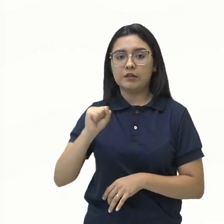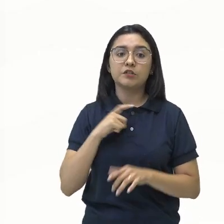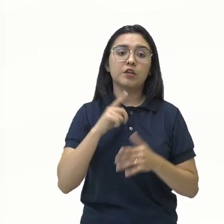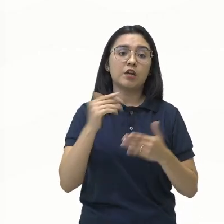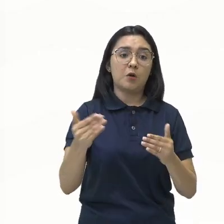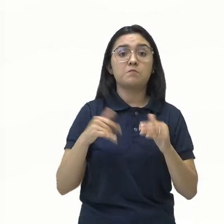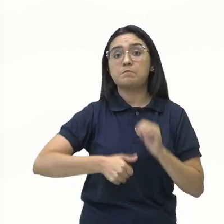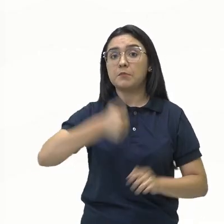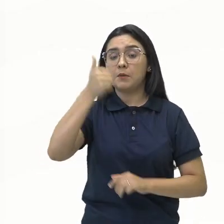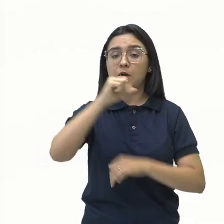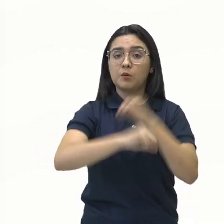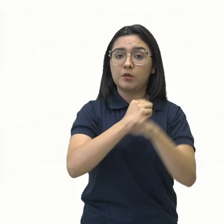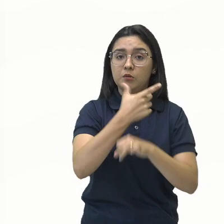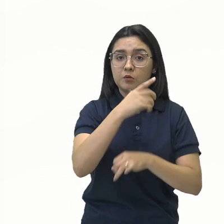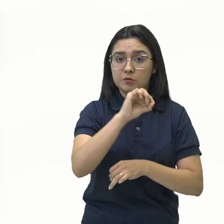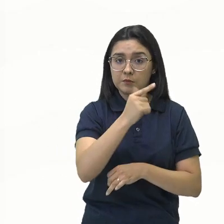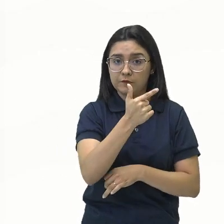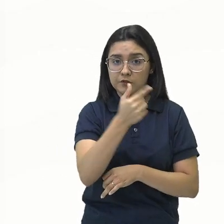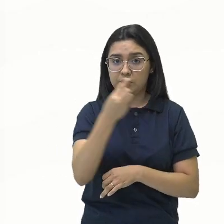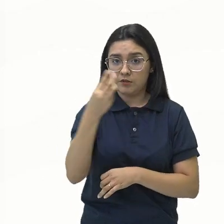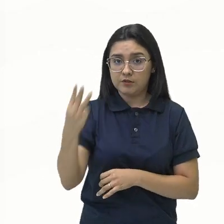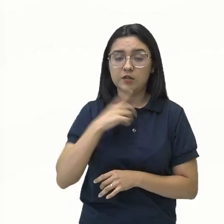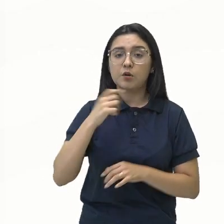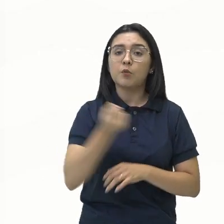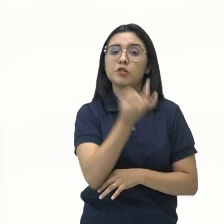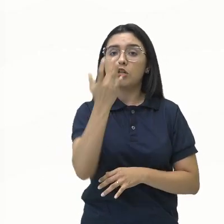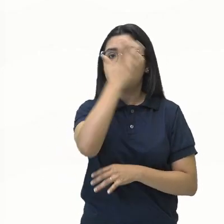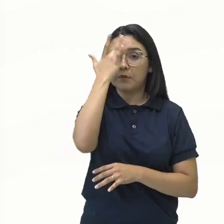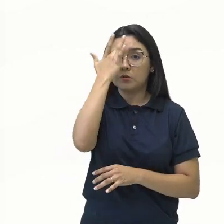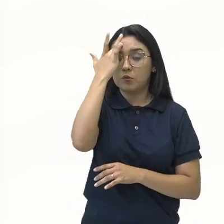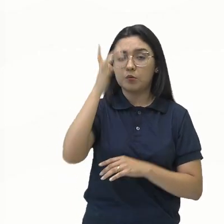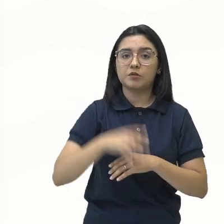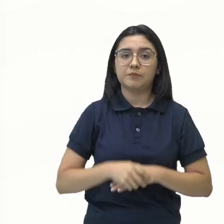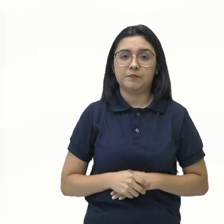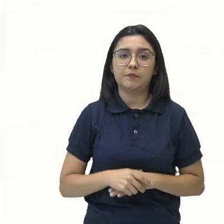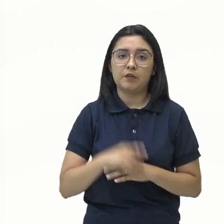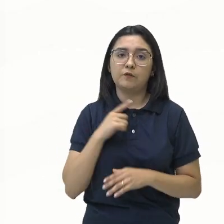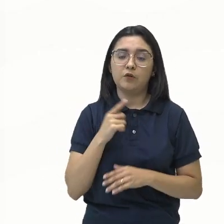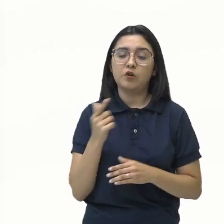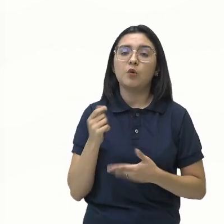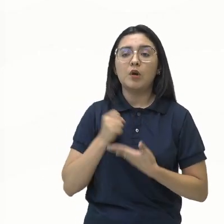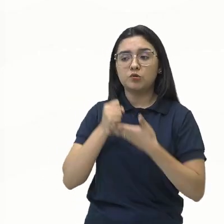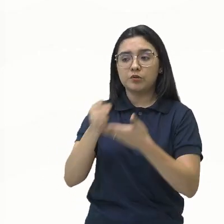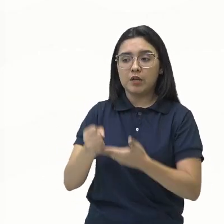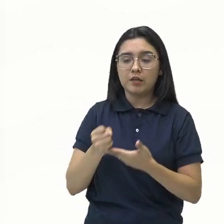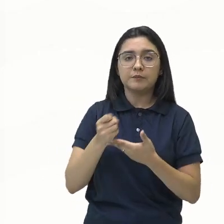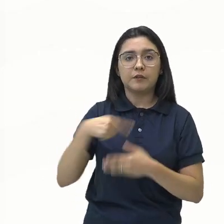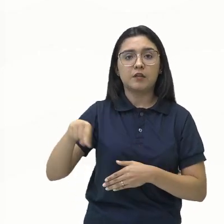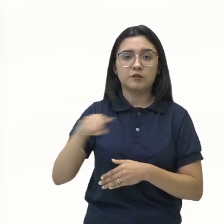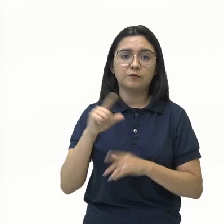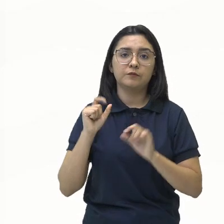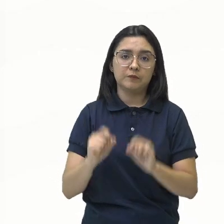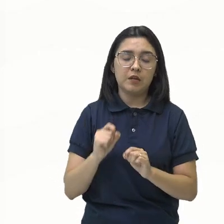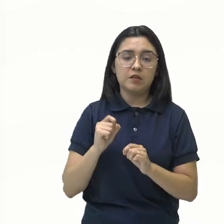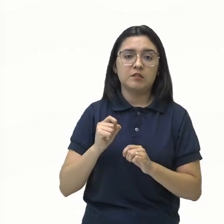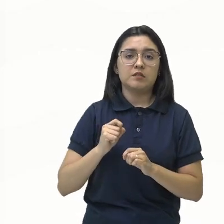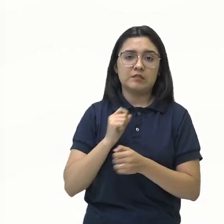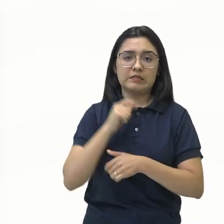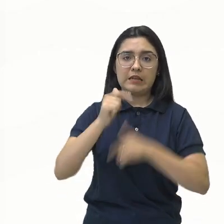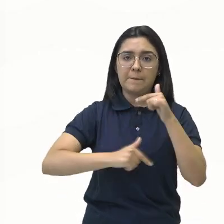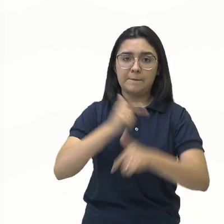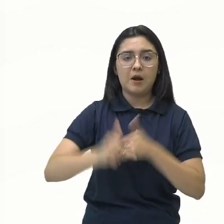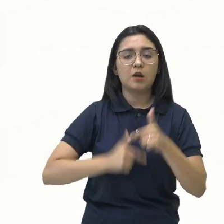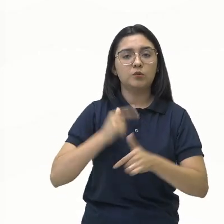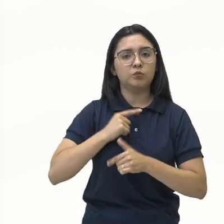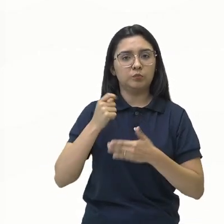liderou, em 2023, o número de trabalhadores resgatados dessas situações análogas à